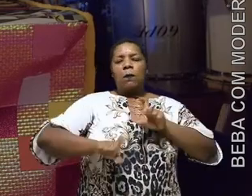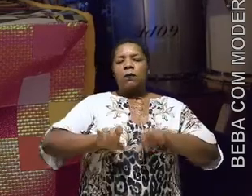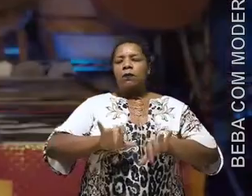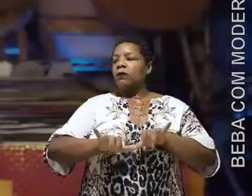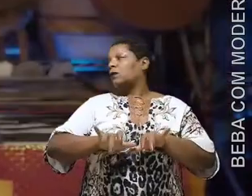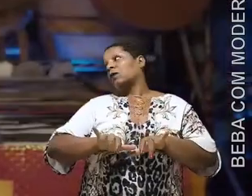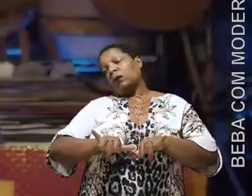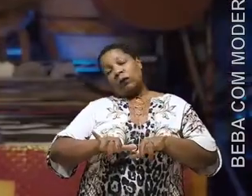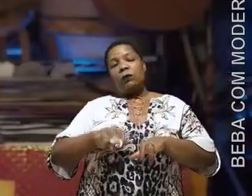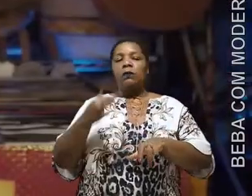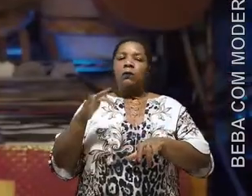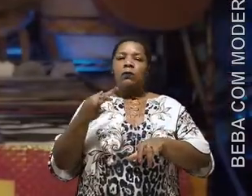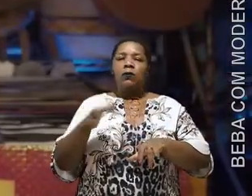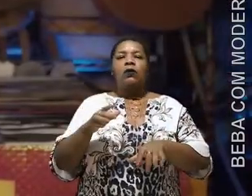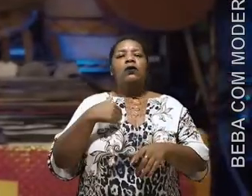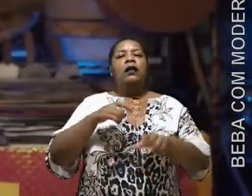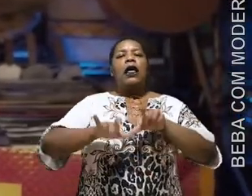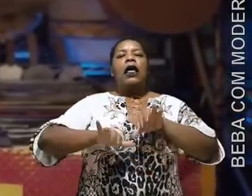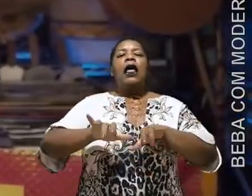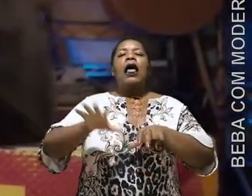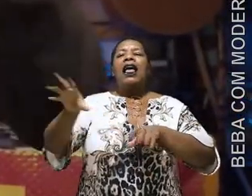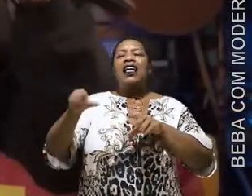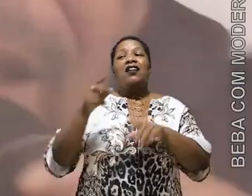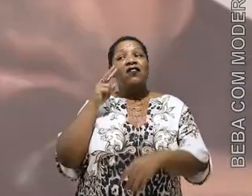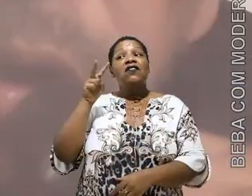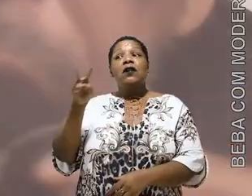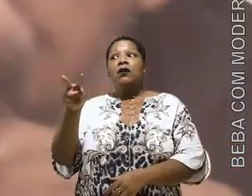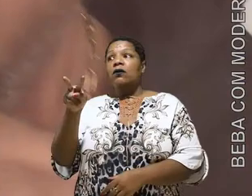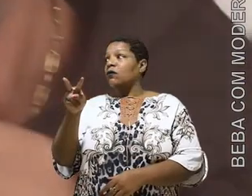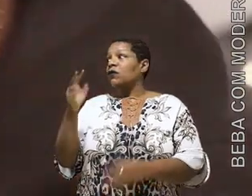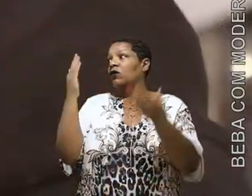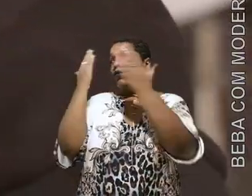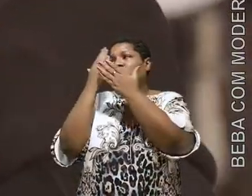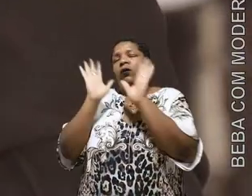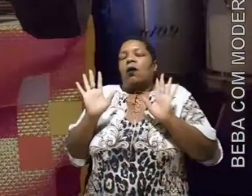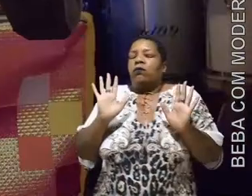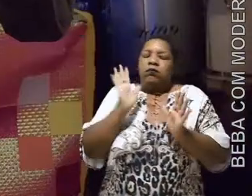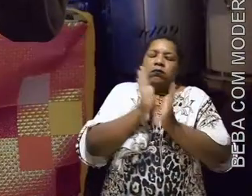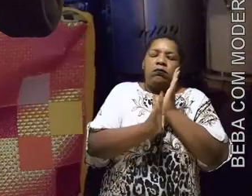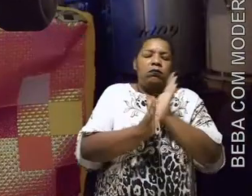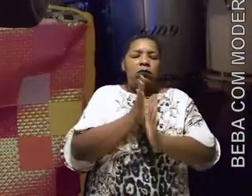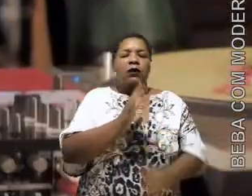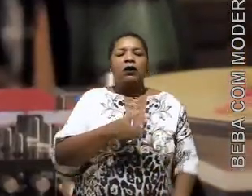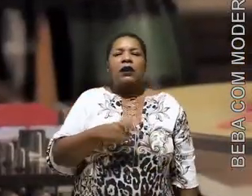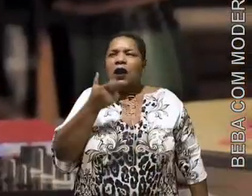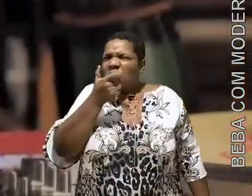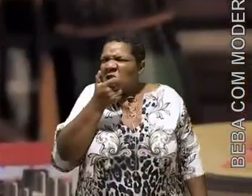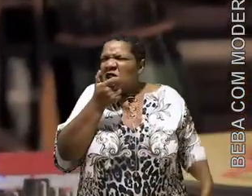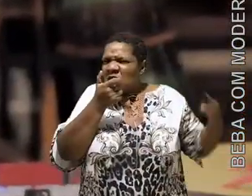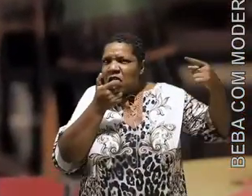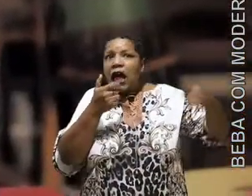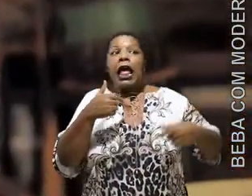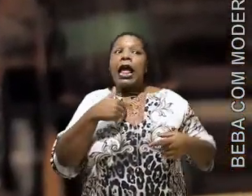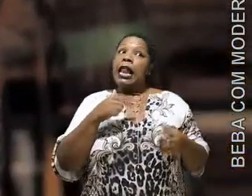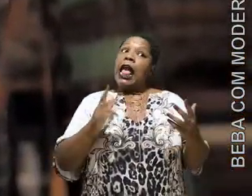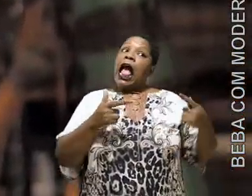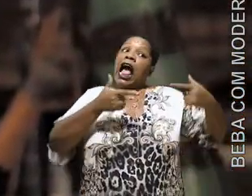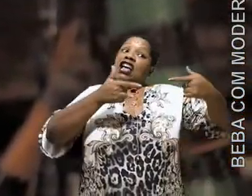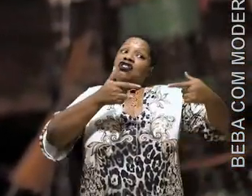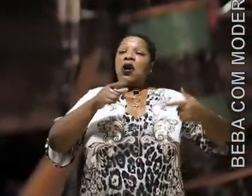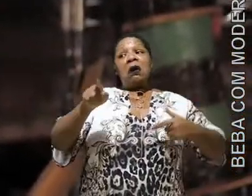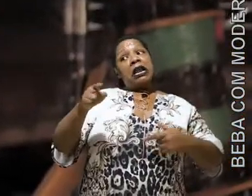travessão computador computadores operação cata do que viu depois de ouvir mais não é